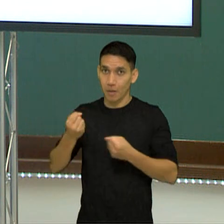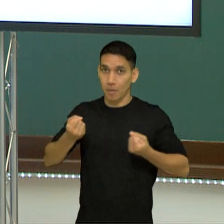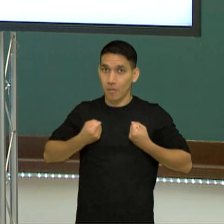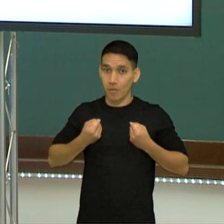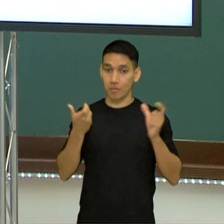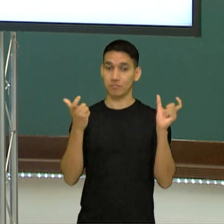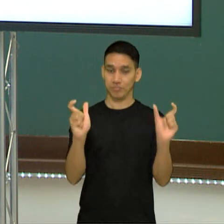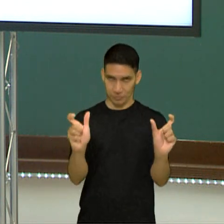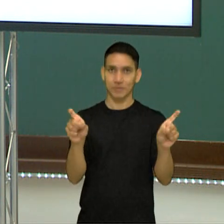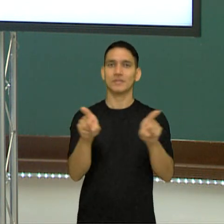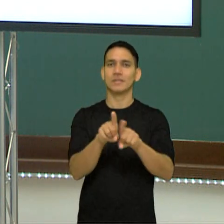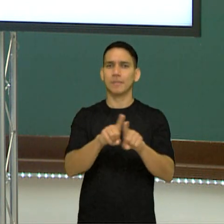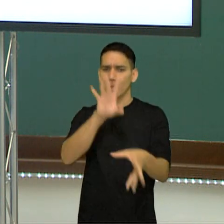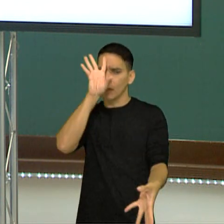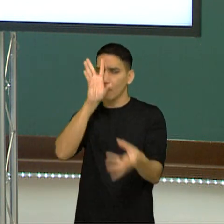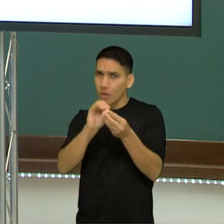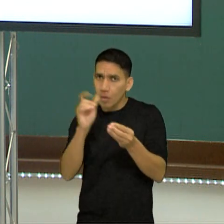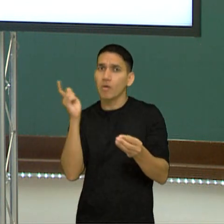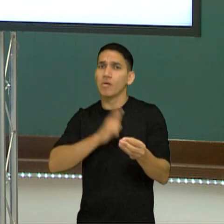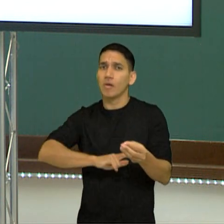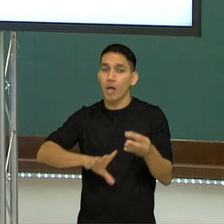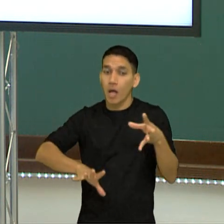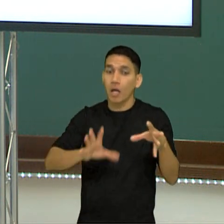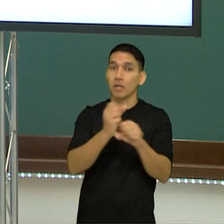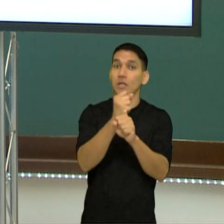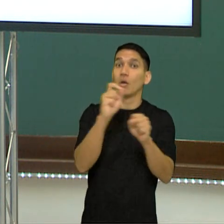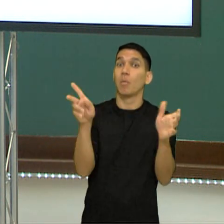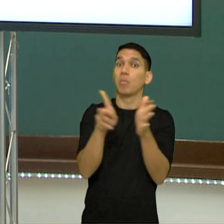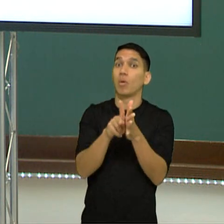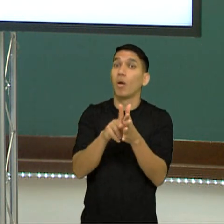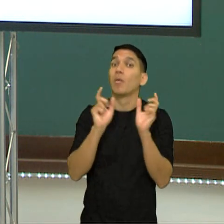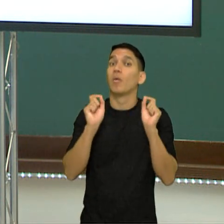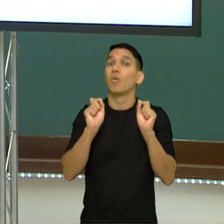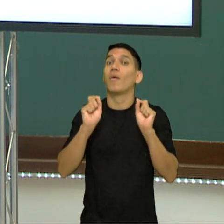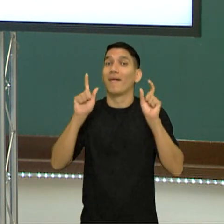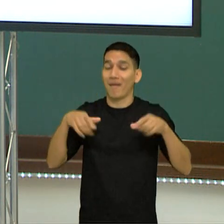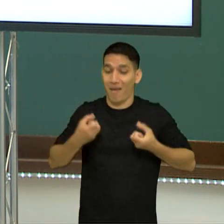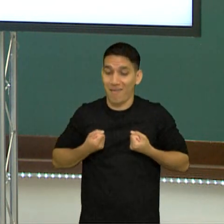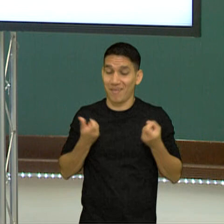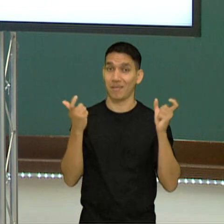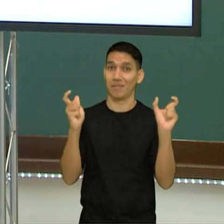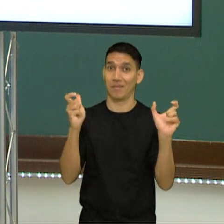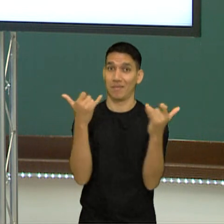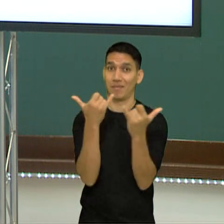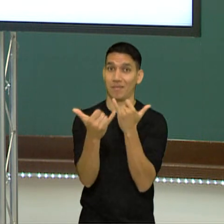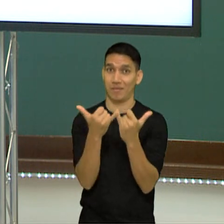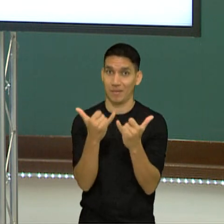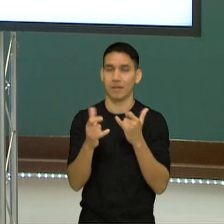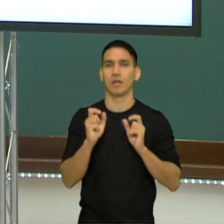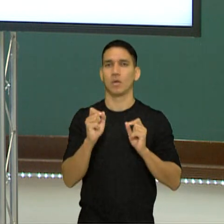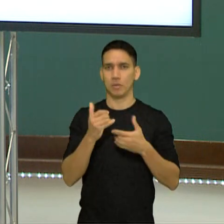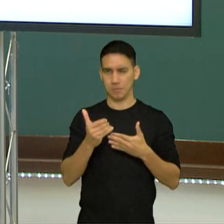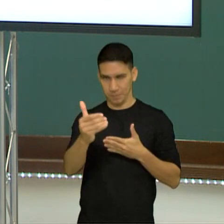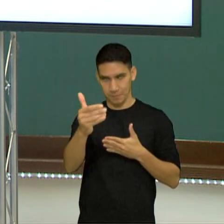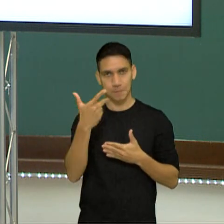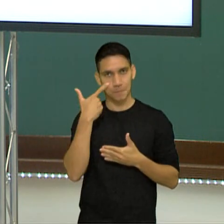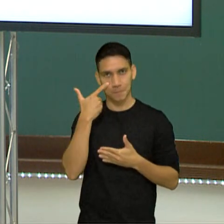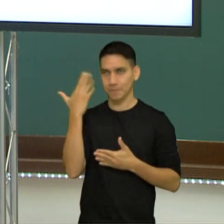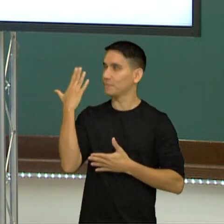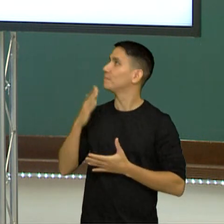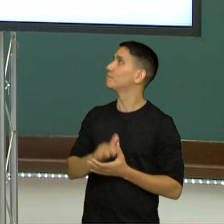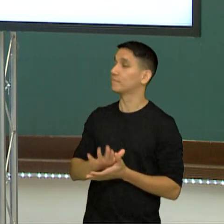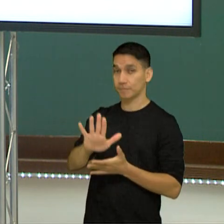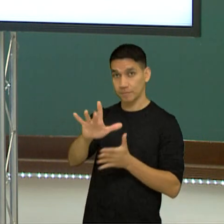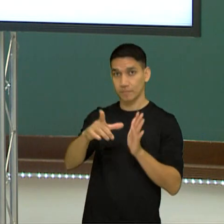monômios compreender que podemos adicionar somente monomios semelhantes vamos lá então